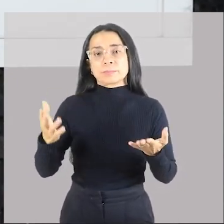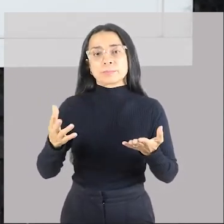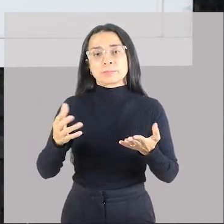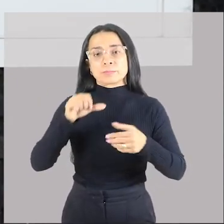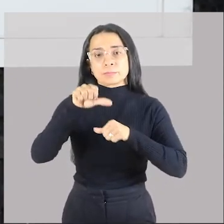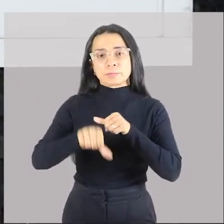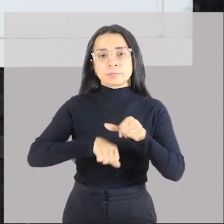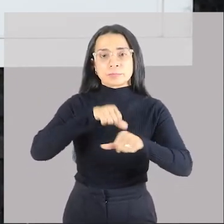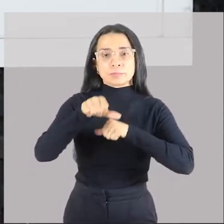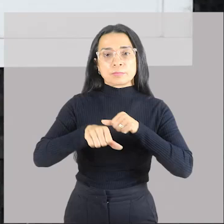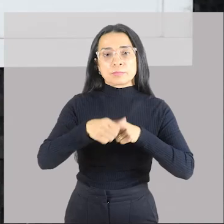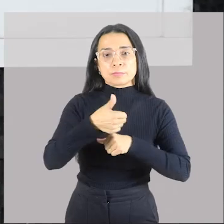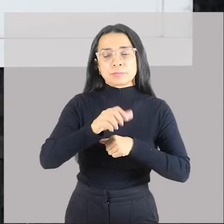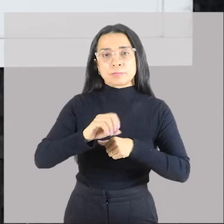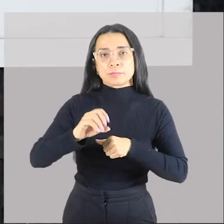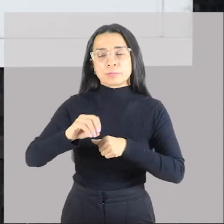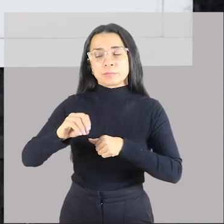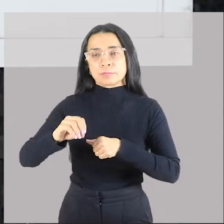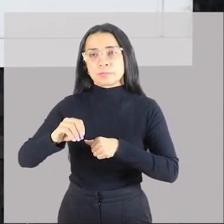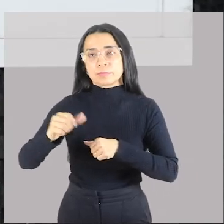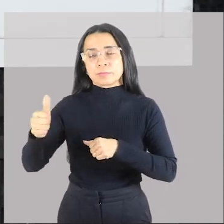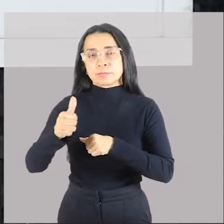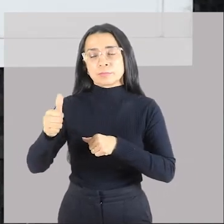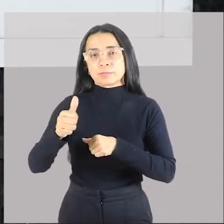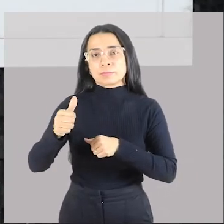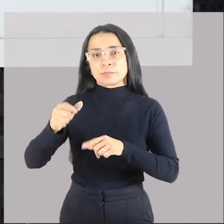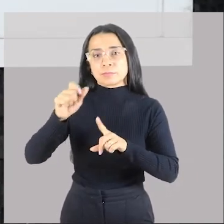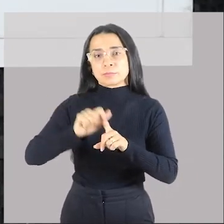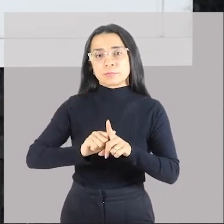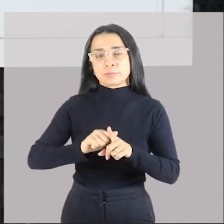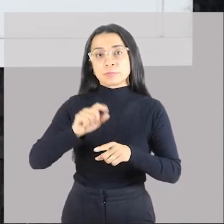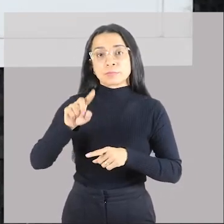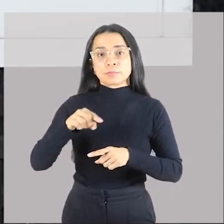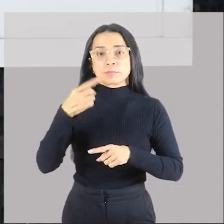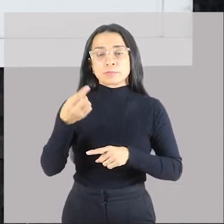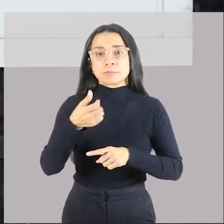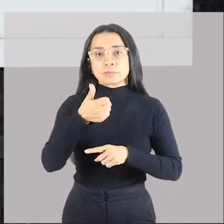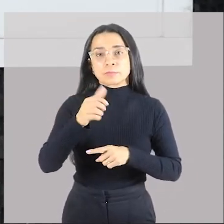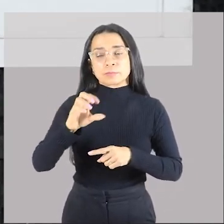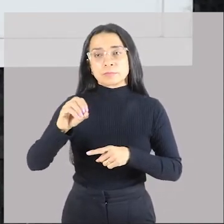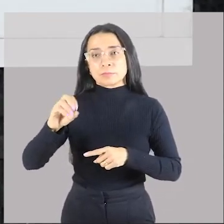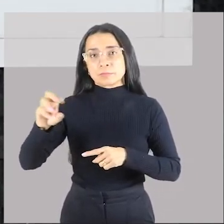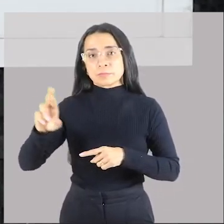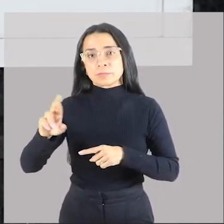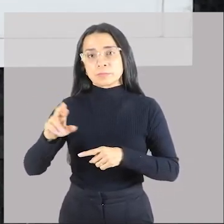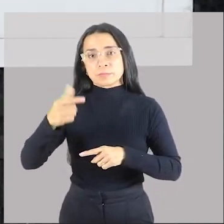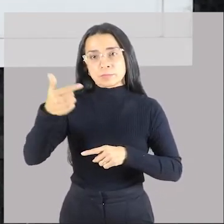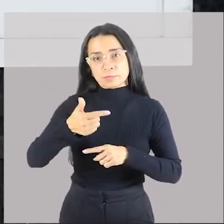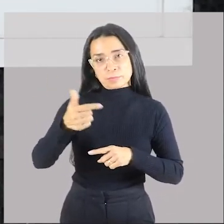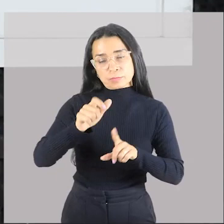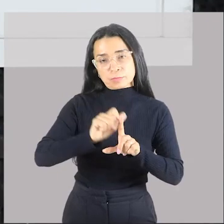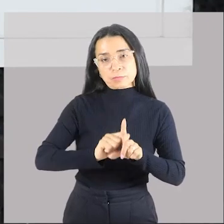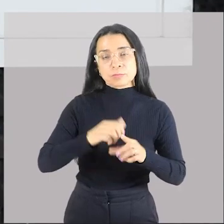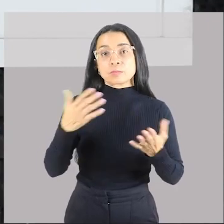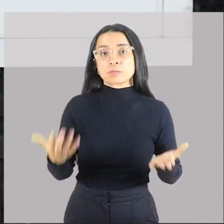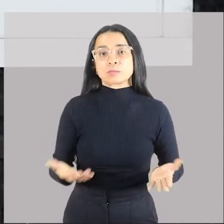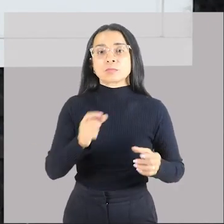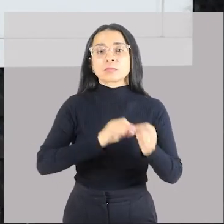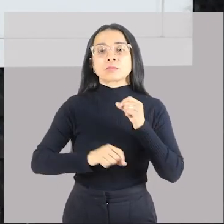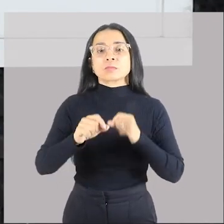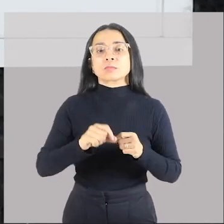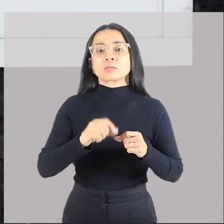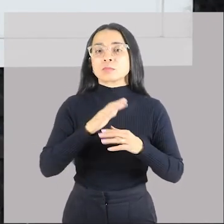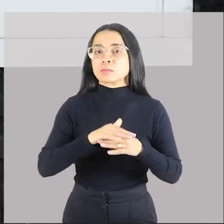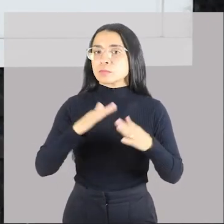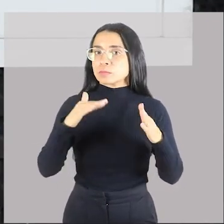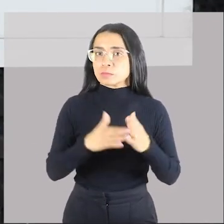gerou R$100 no primeiro mês e gerou R$100 no segundo mês. Bom, então qual foi o